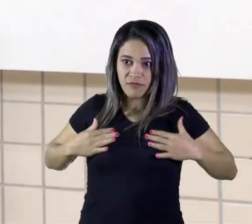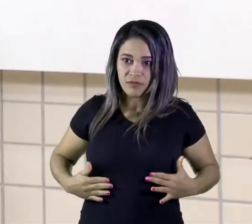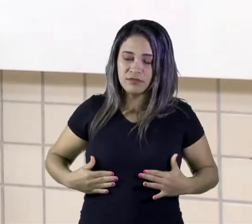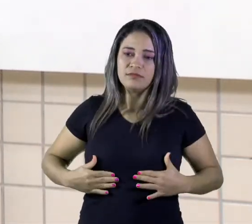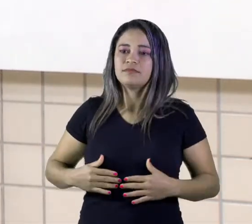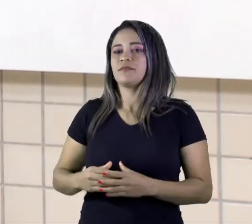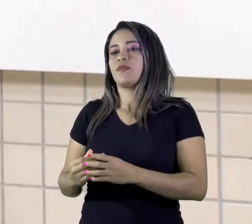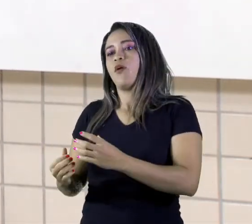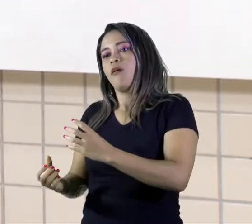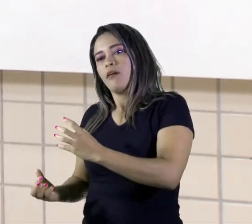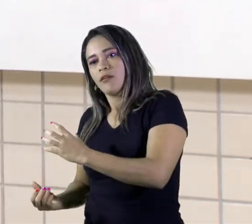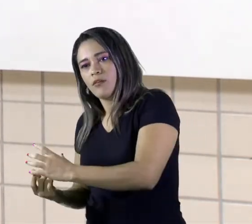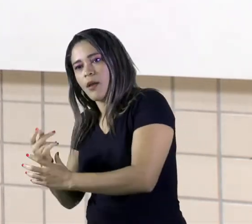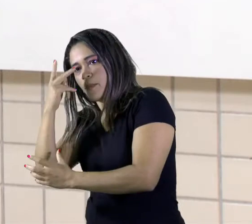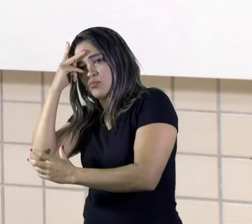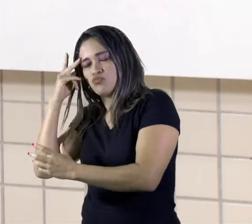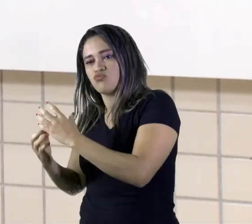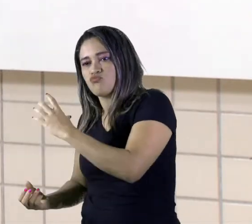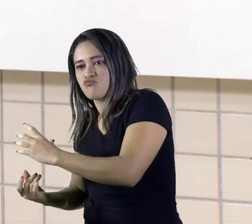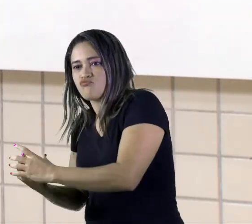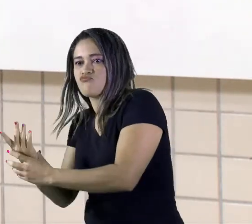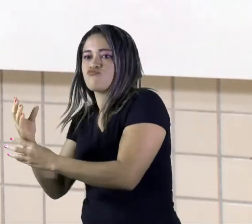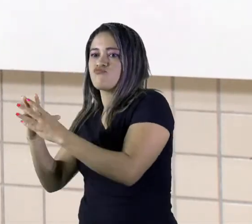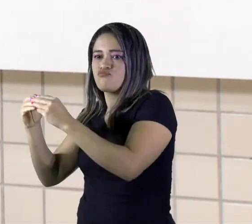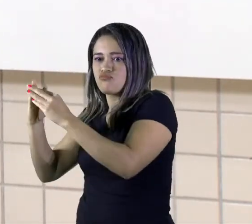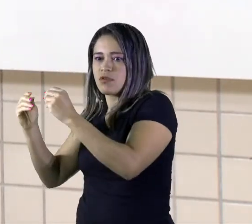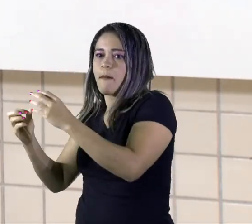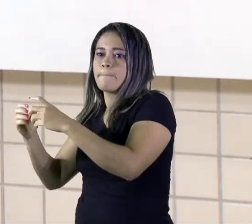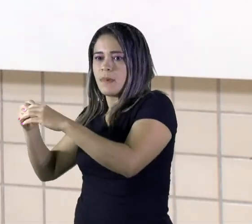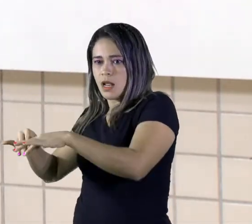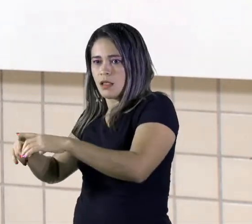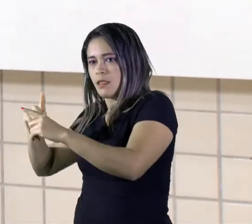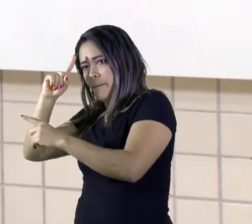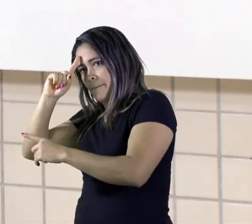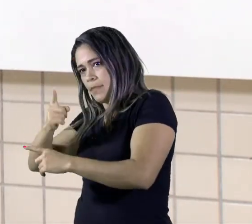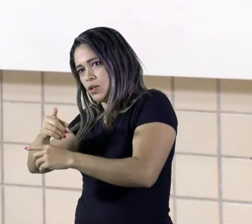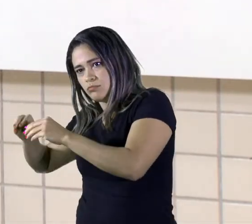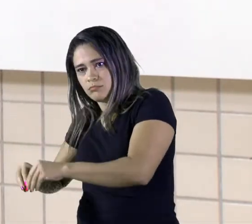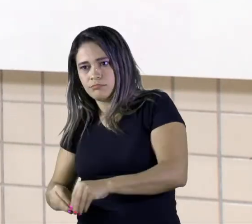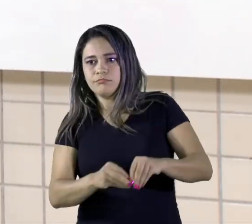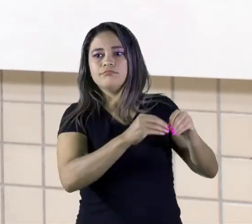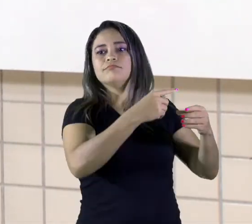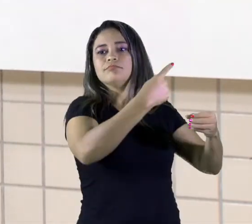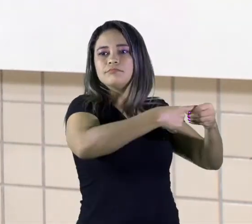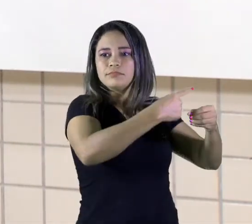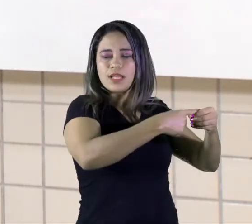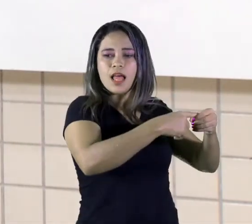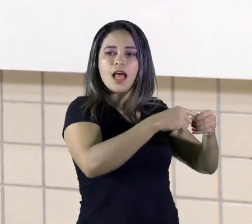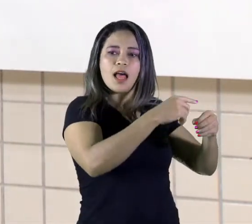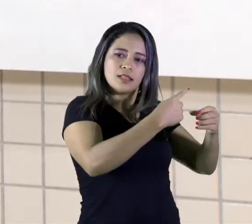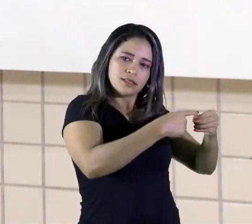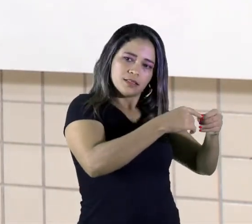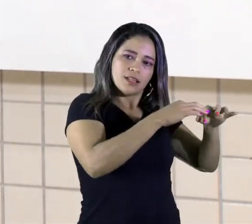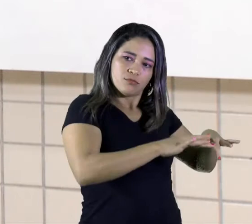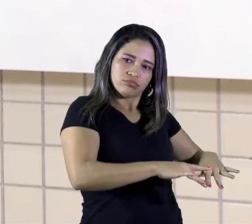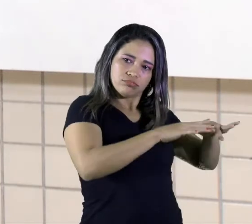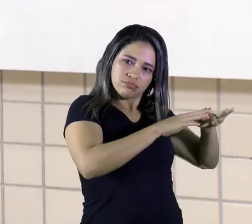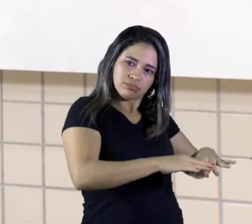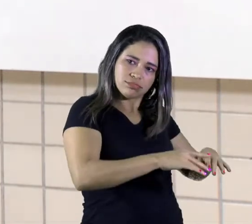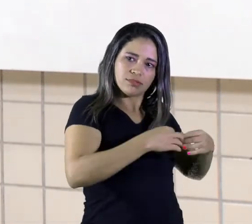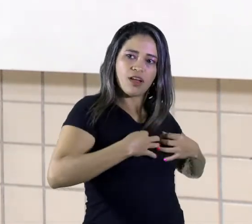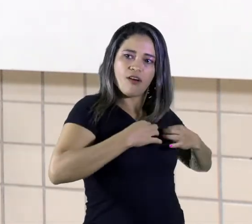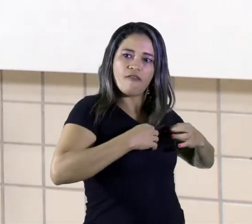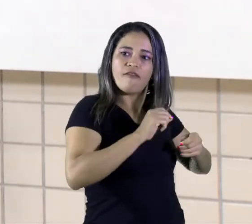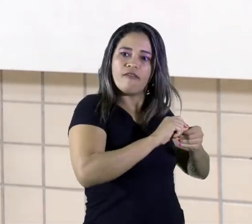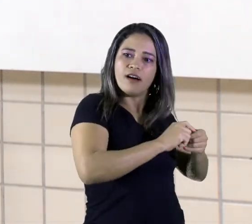o algodão, colhe, manda para a cidade prepara as roupas, manda para o agricultor vestir